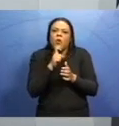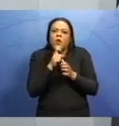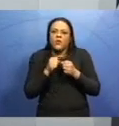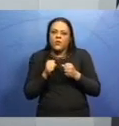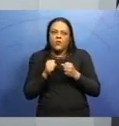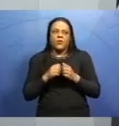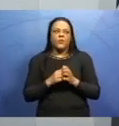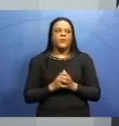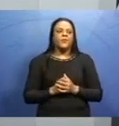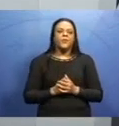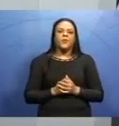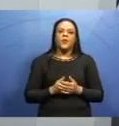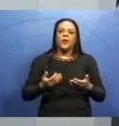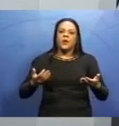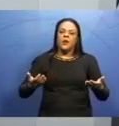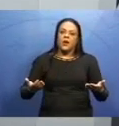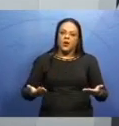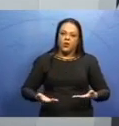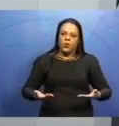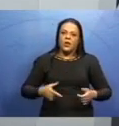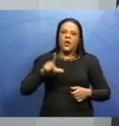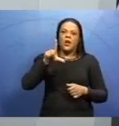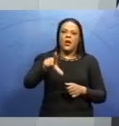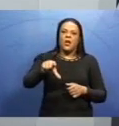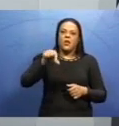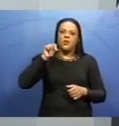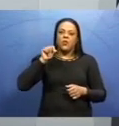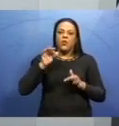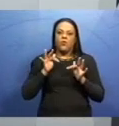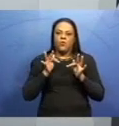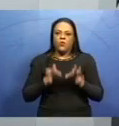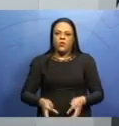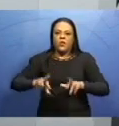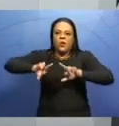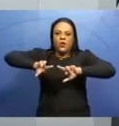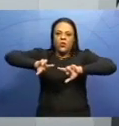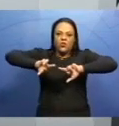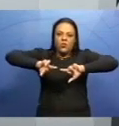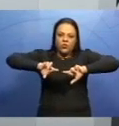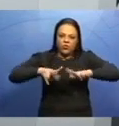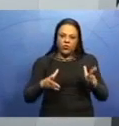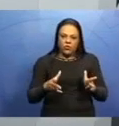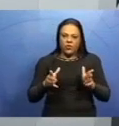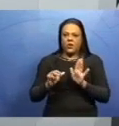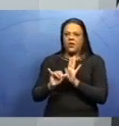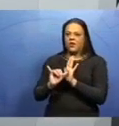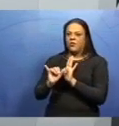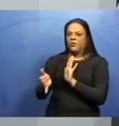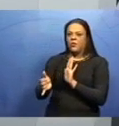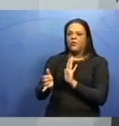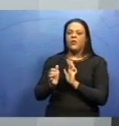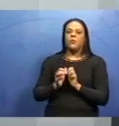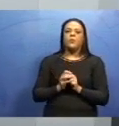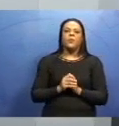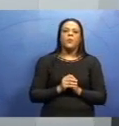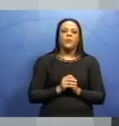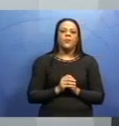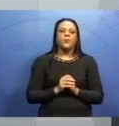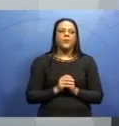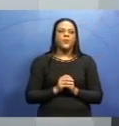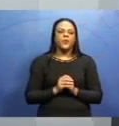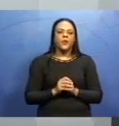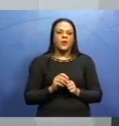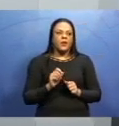Dê um outro final para essa história. Lembrando, vamos criar outro final para essa história.